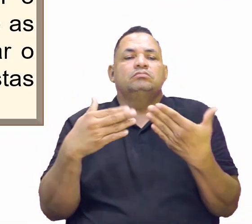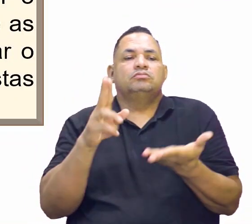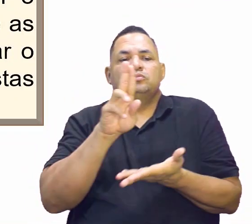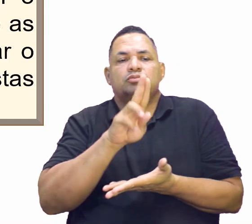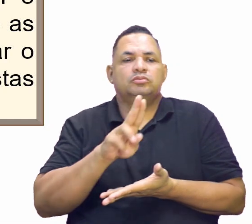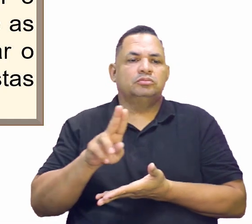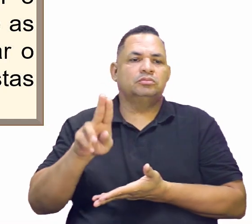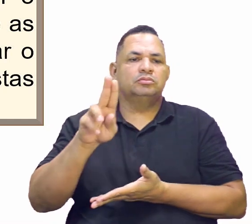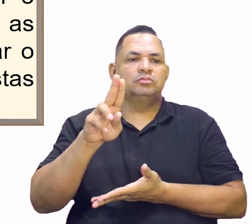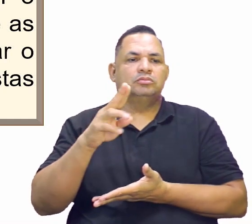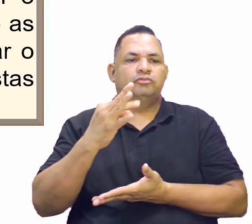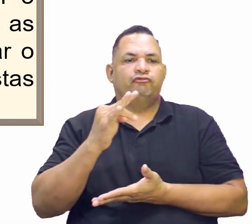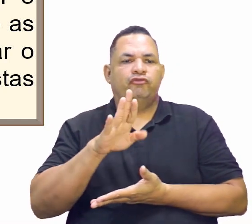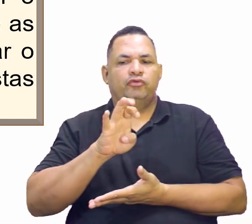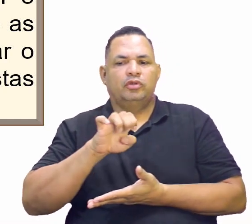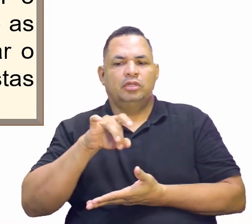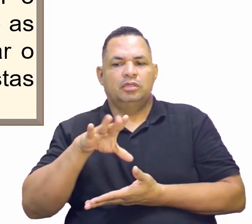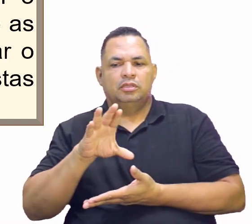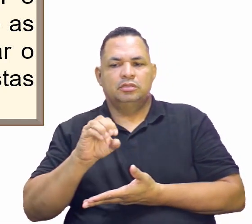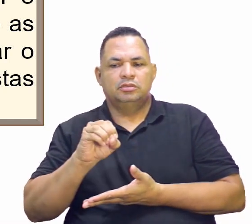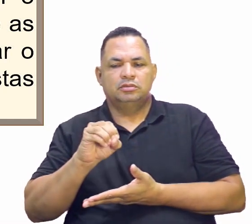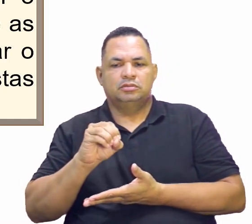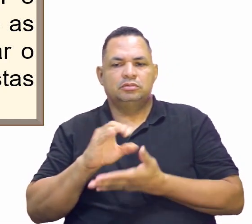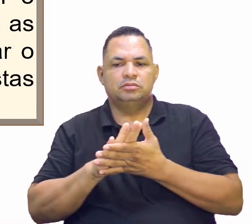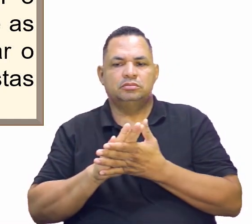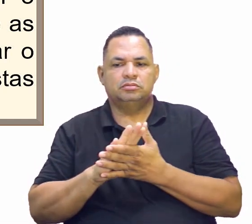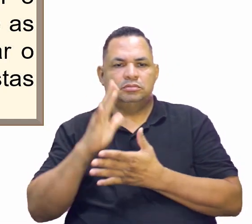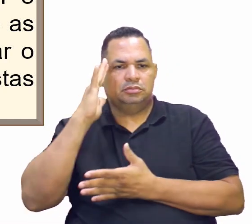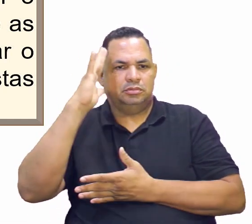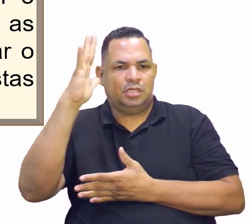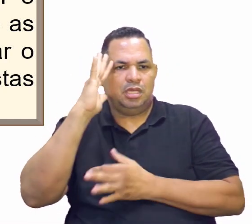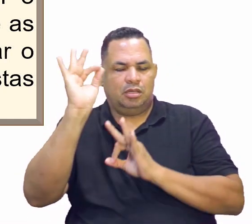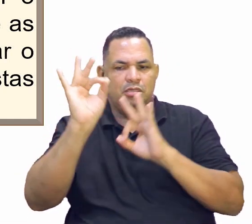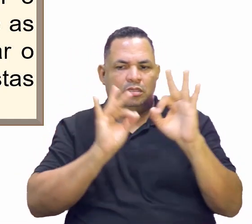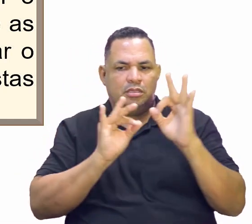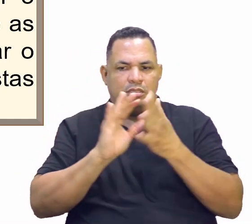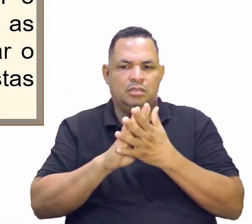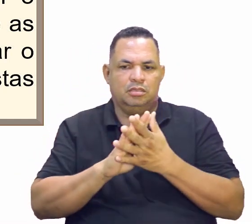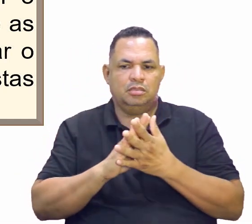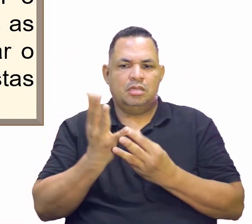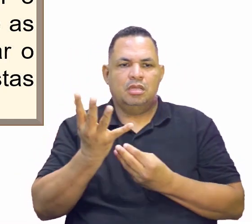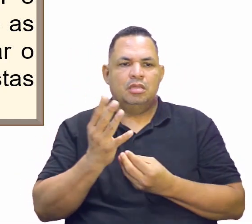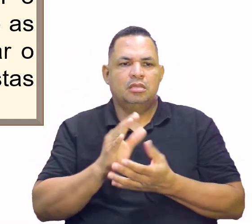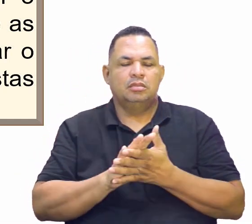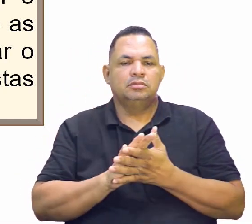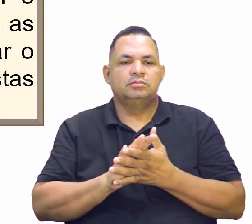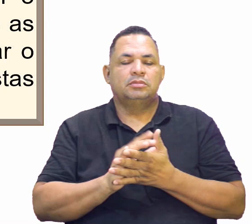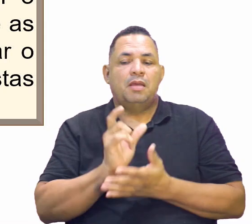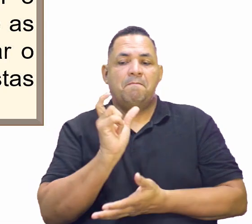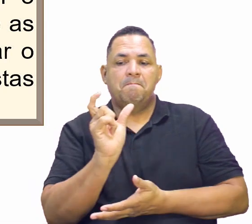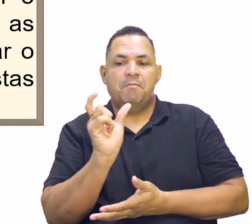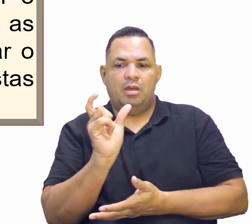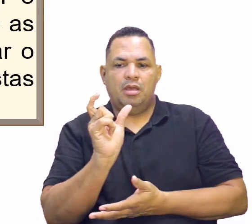que vem aí na mente dos senhores? Vocês conseguem ter uma ideia? A própria palavra, pessoal, já nos sugere algo,